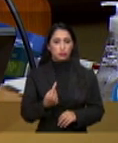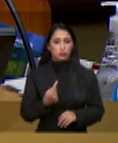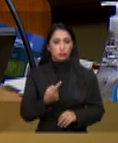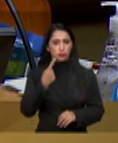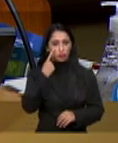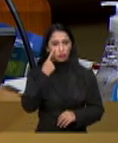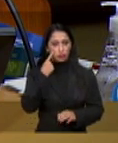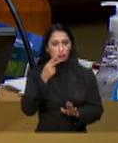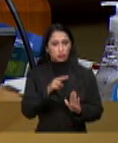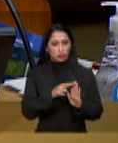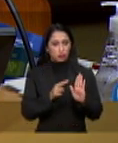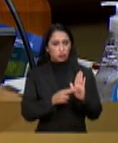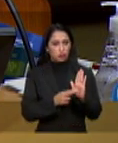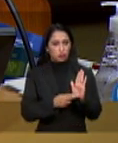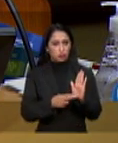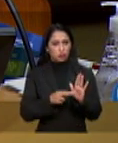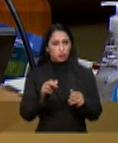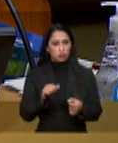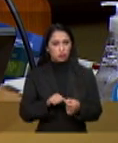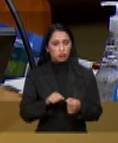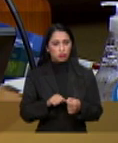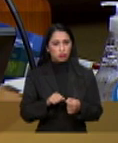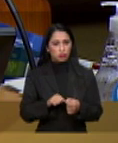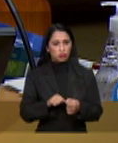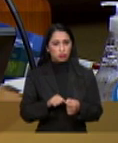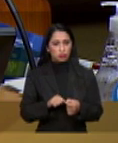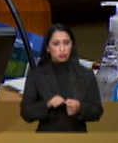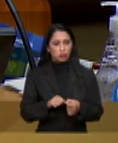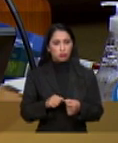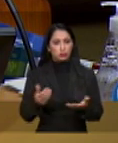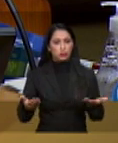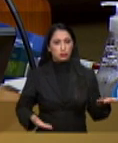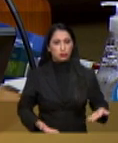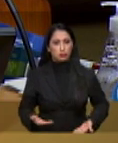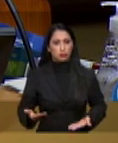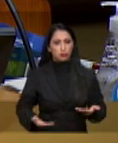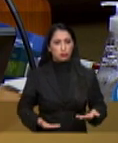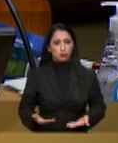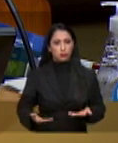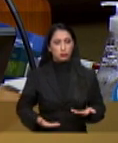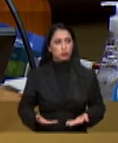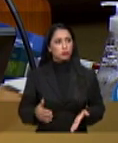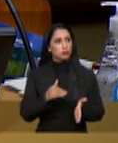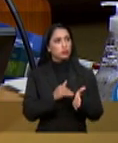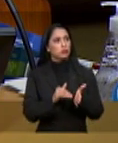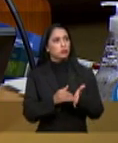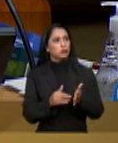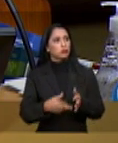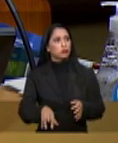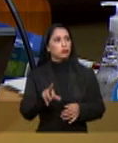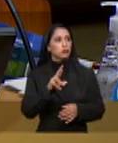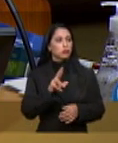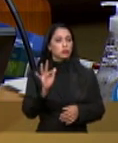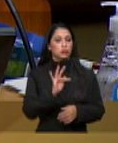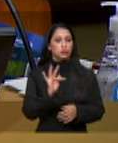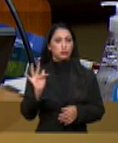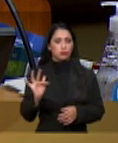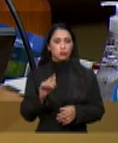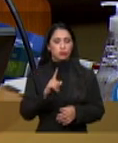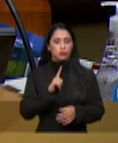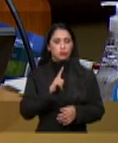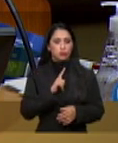observa-se que a norma impugnada disciplina a conduta dos servidores da Secretaria da Receita Federal no que se